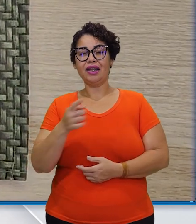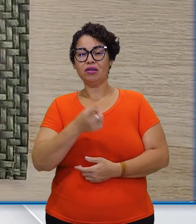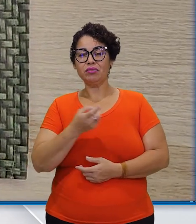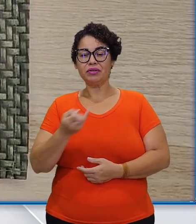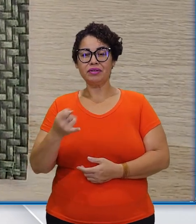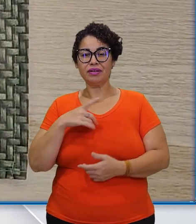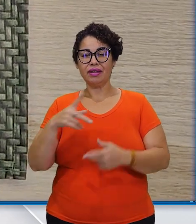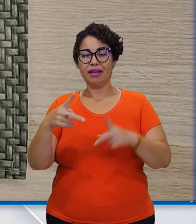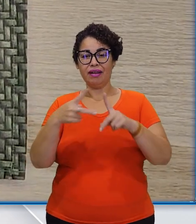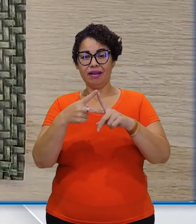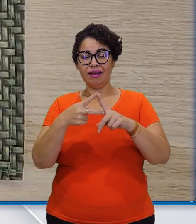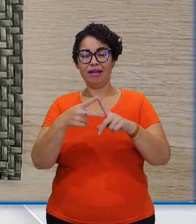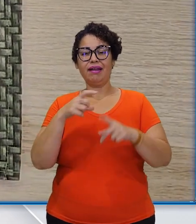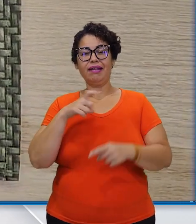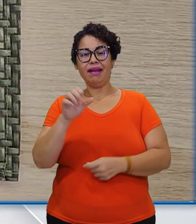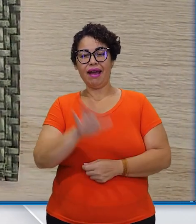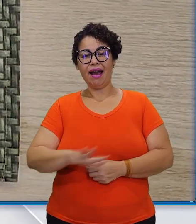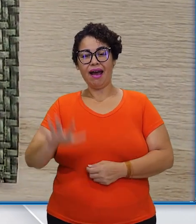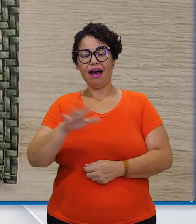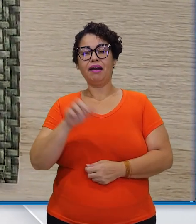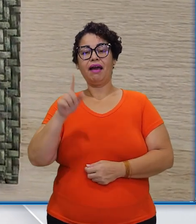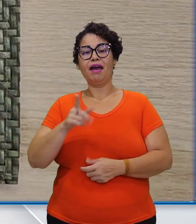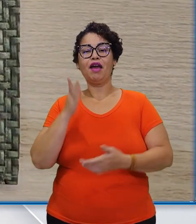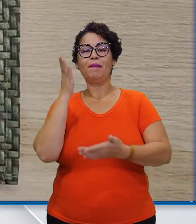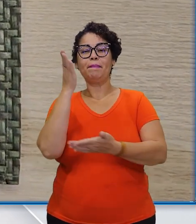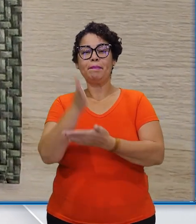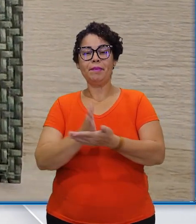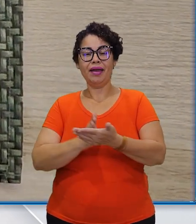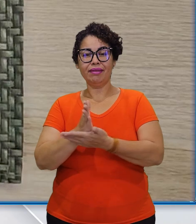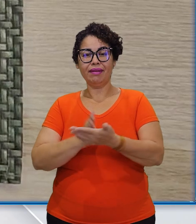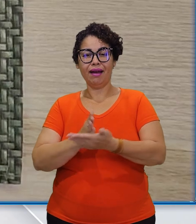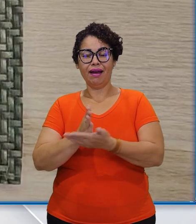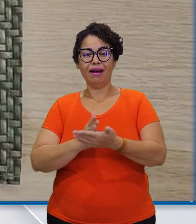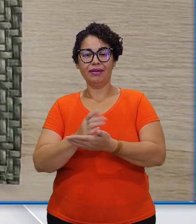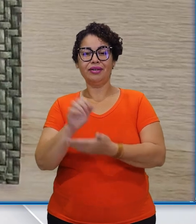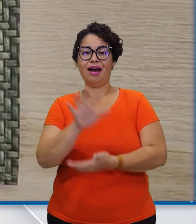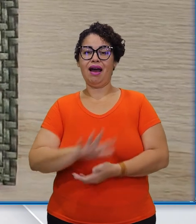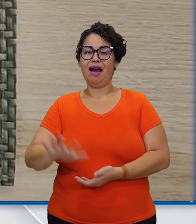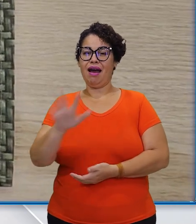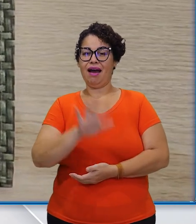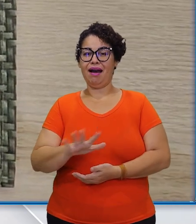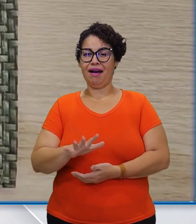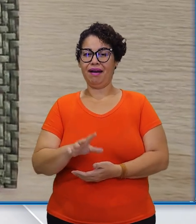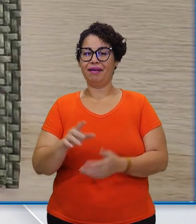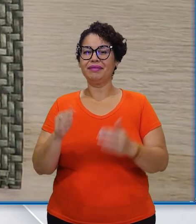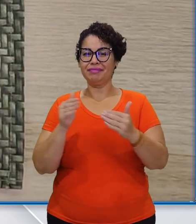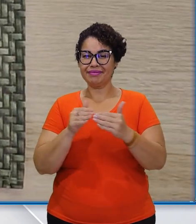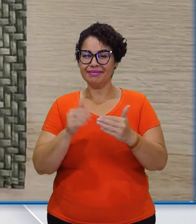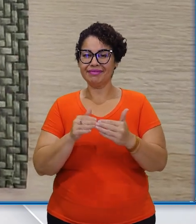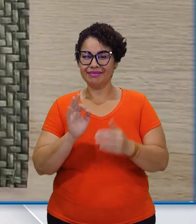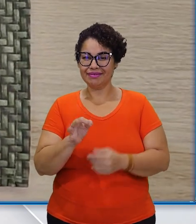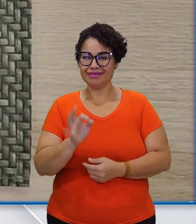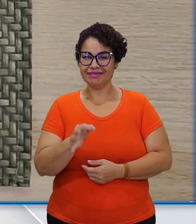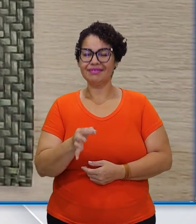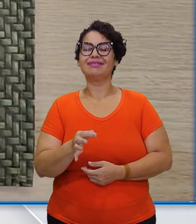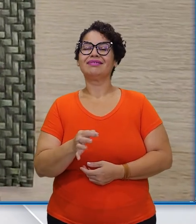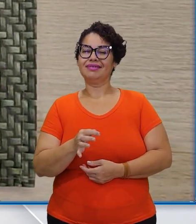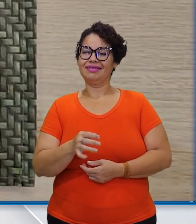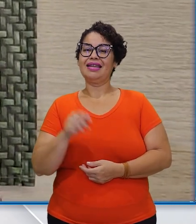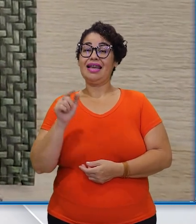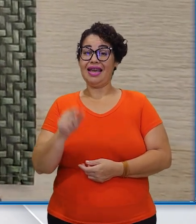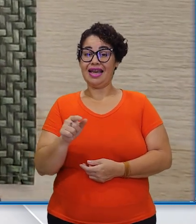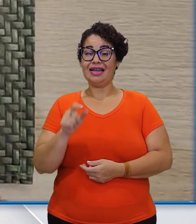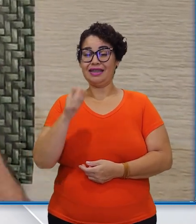desses triângulos, a área dele vale a metade da área do paralelogramo. Concorda comigo? Se